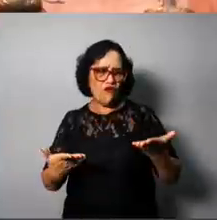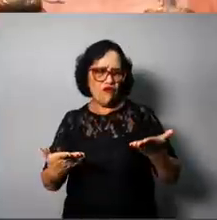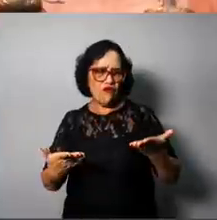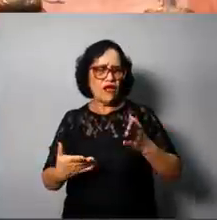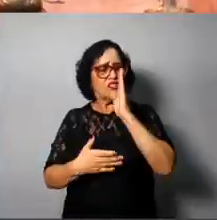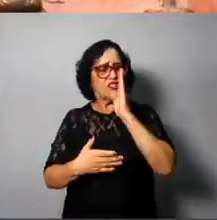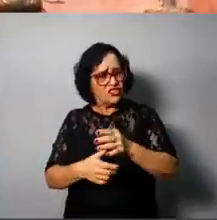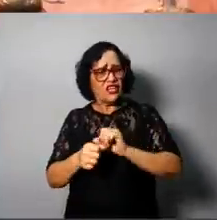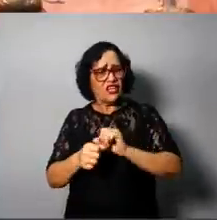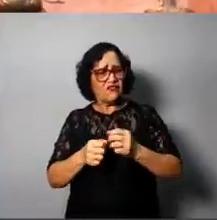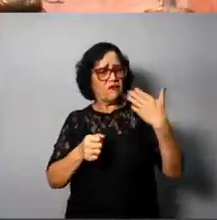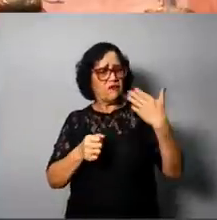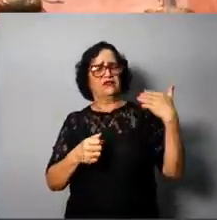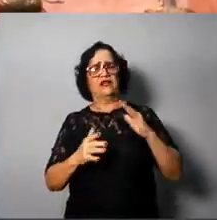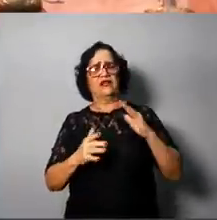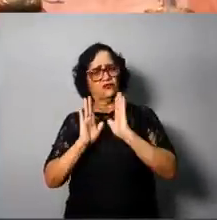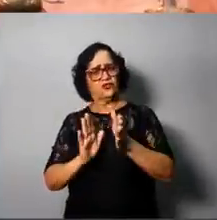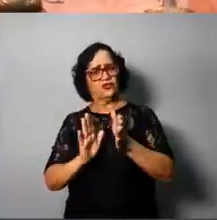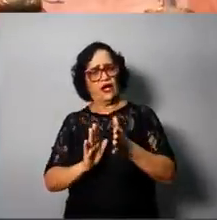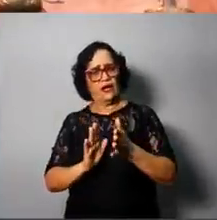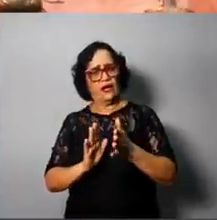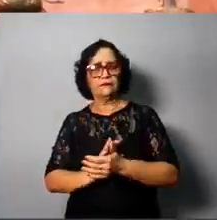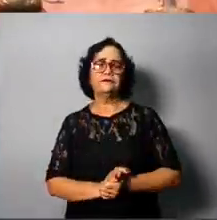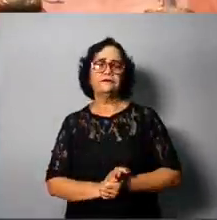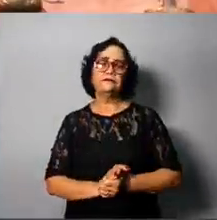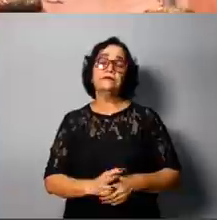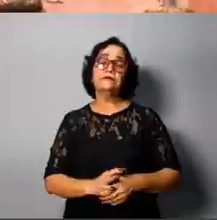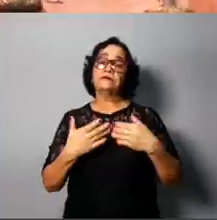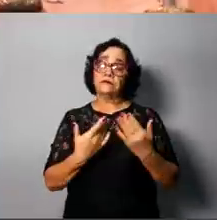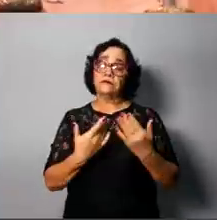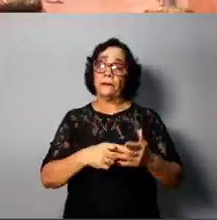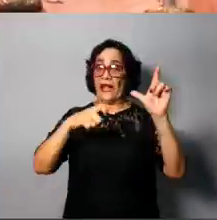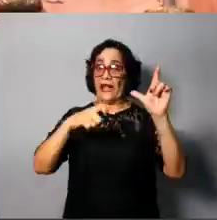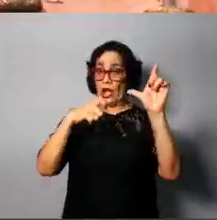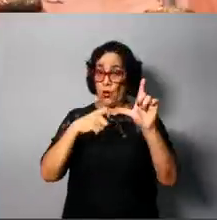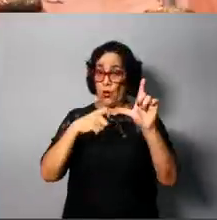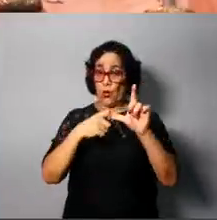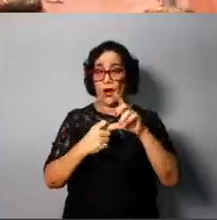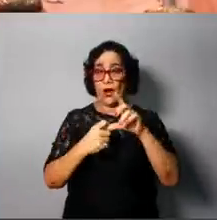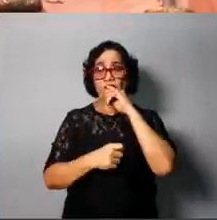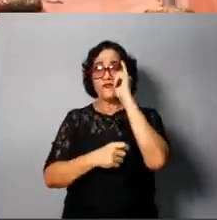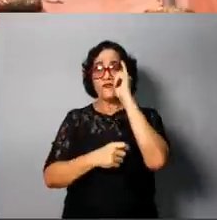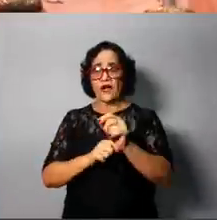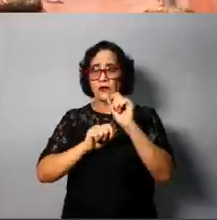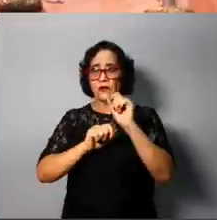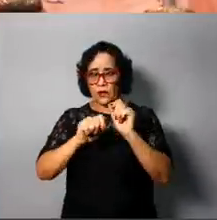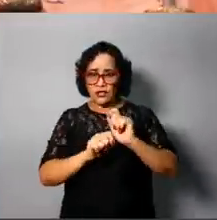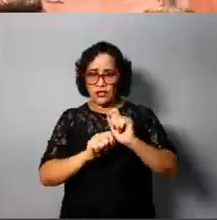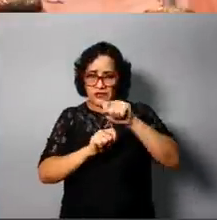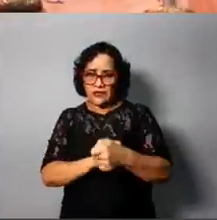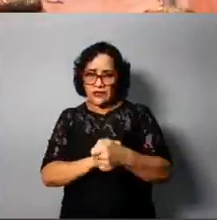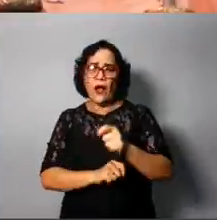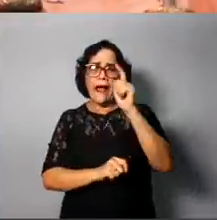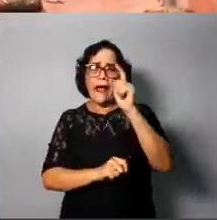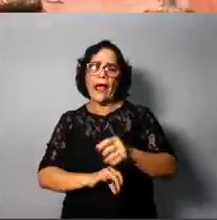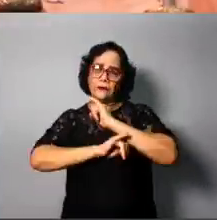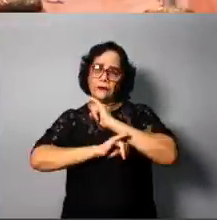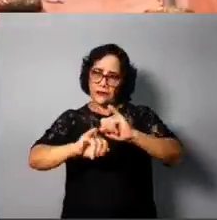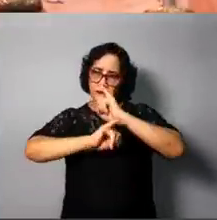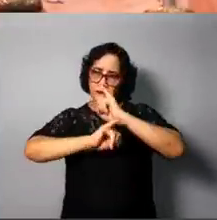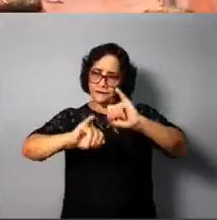Em Lucas, o sinal é a pregação. Mas no Evangelho de Mateus, esta mesma